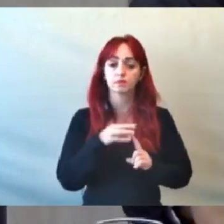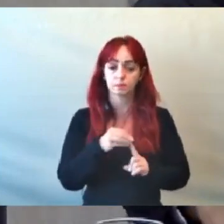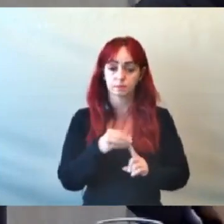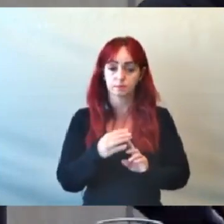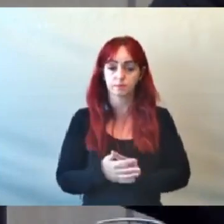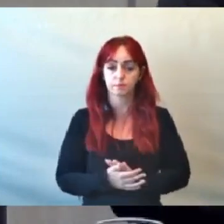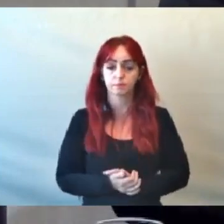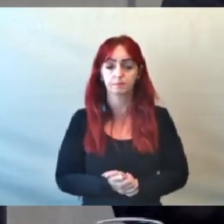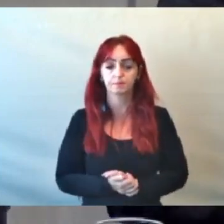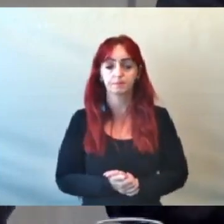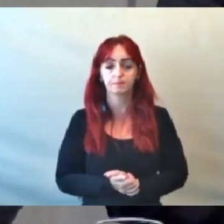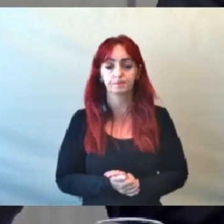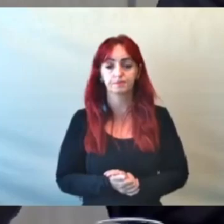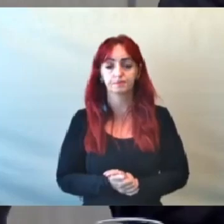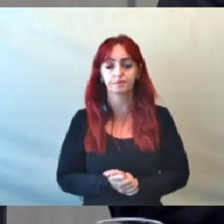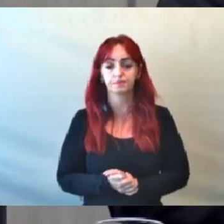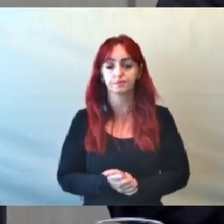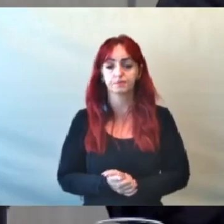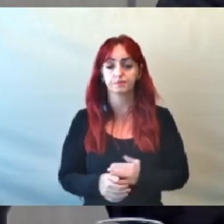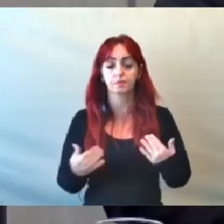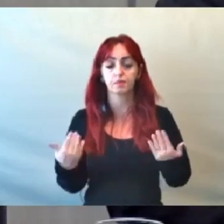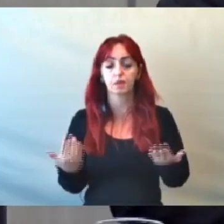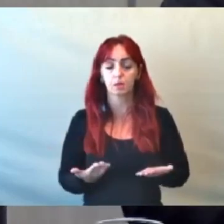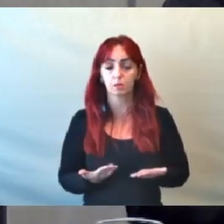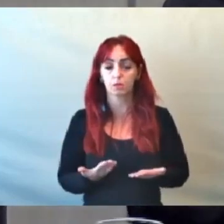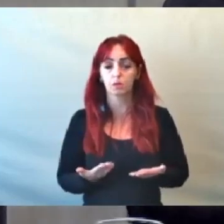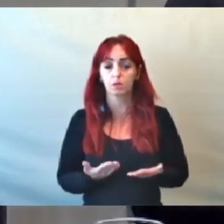Agora, sim, nós vamos voltar ao item 1